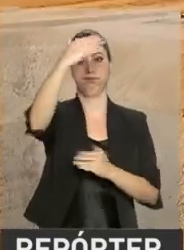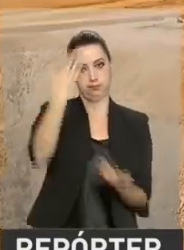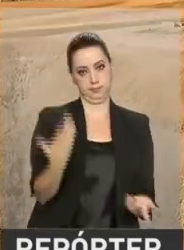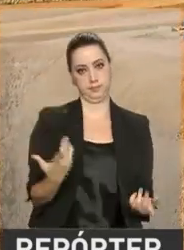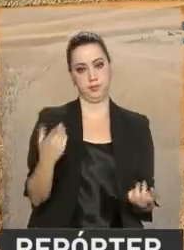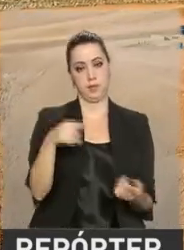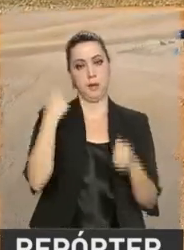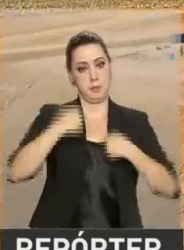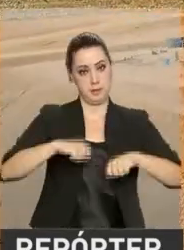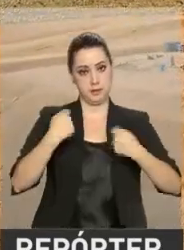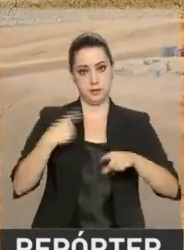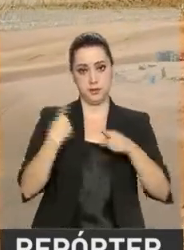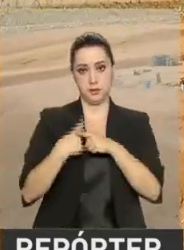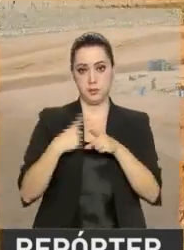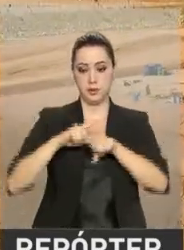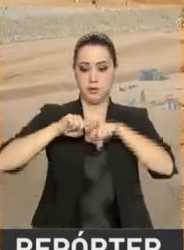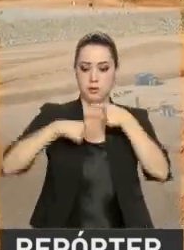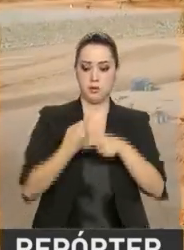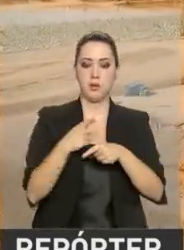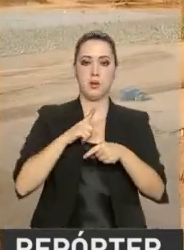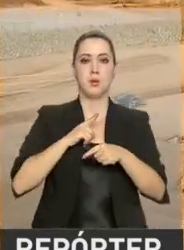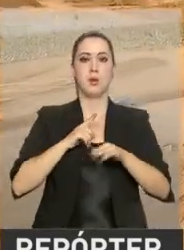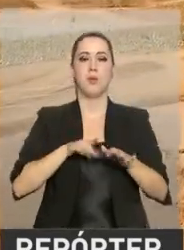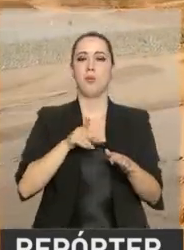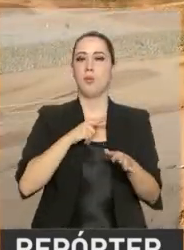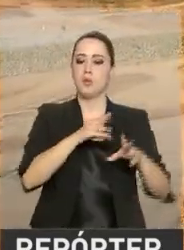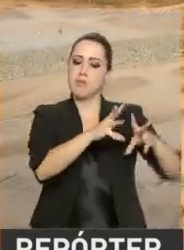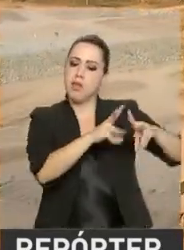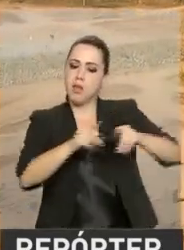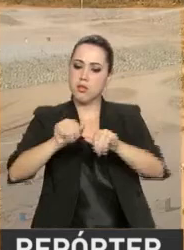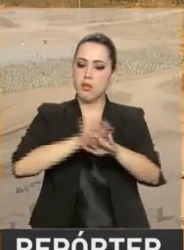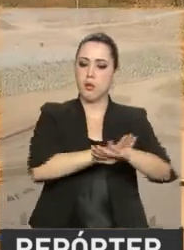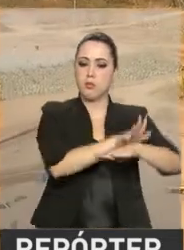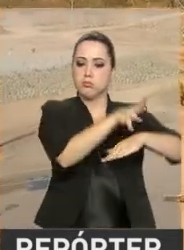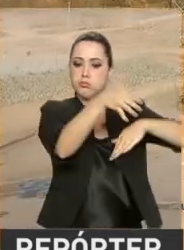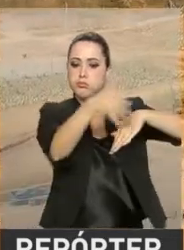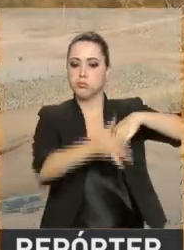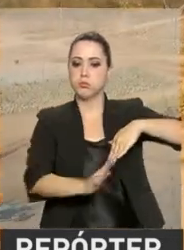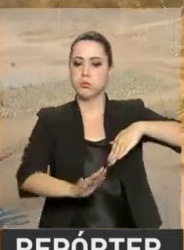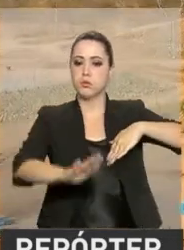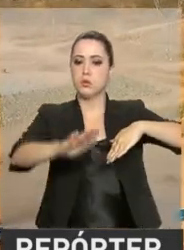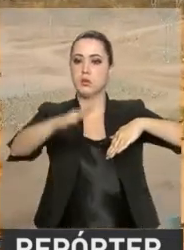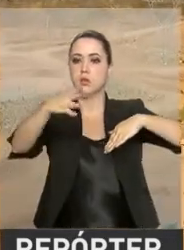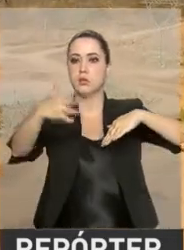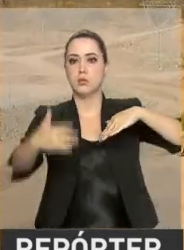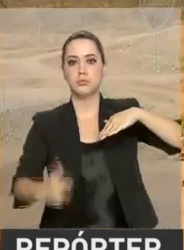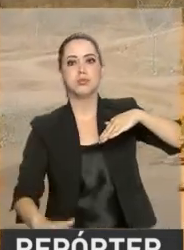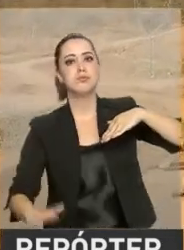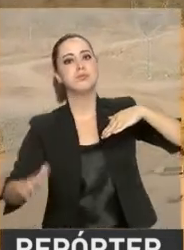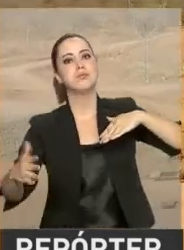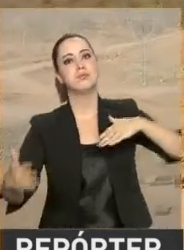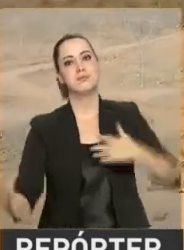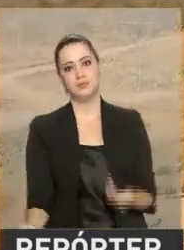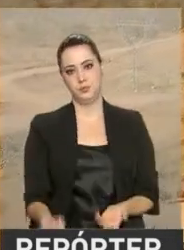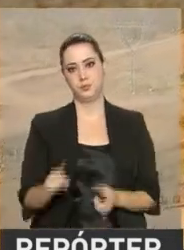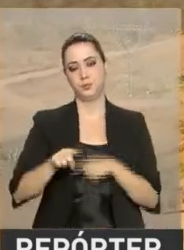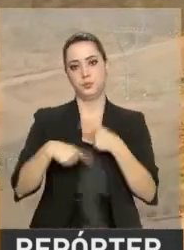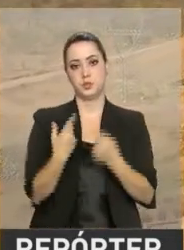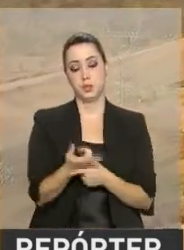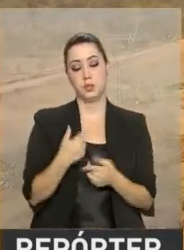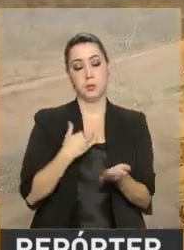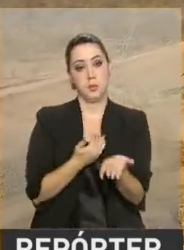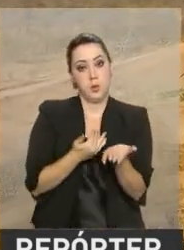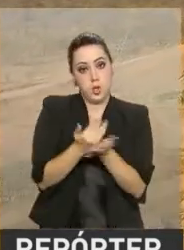integração a água vai correr por gravidade ou seja de um ponto mais alto até outro mais baixo depois de ser